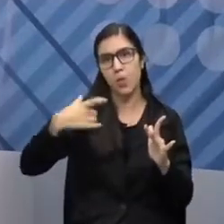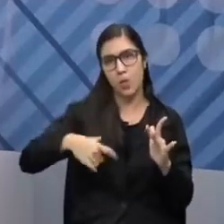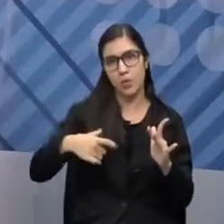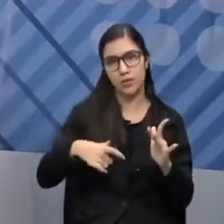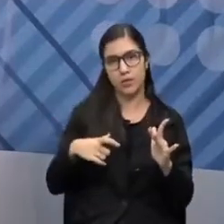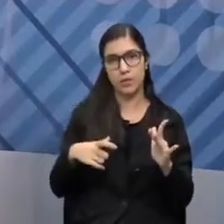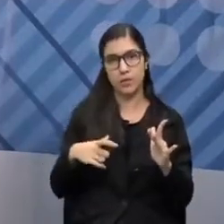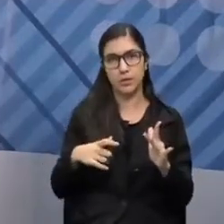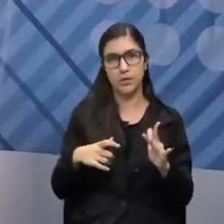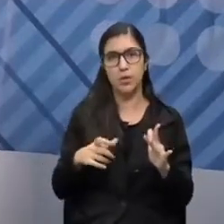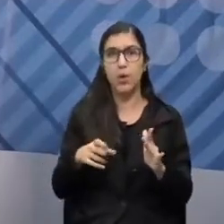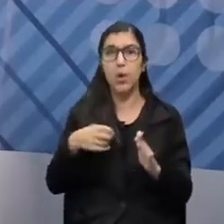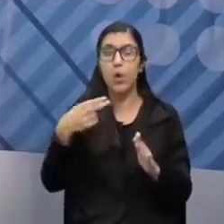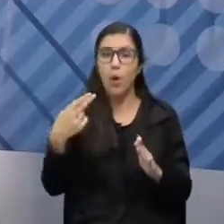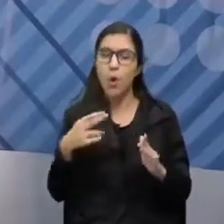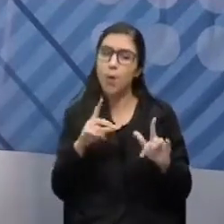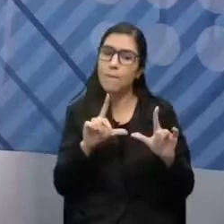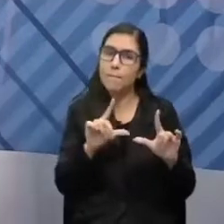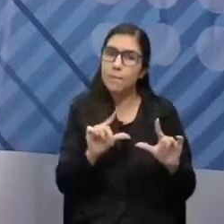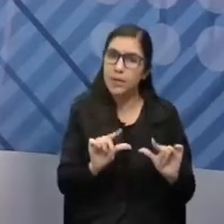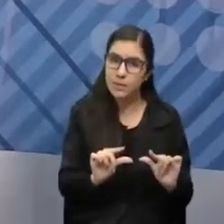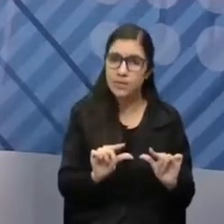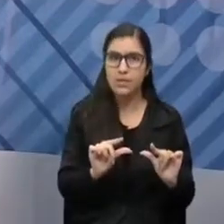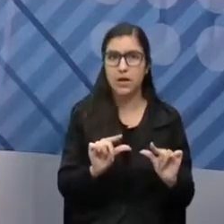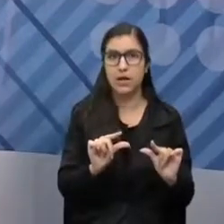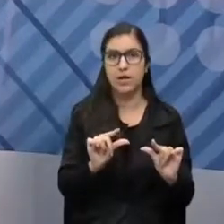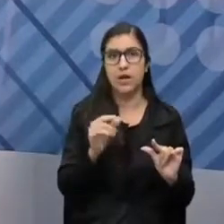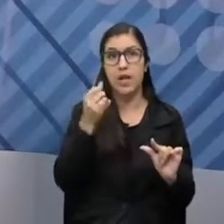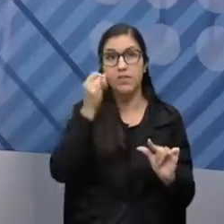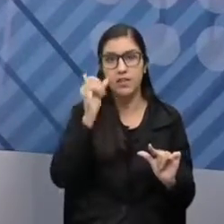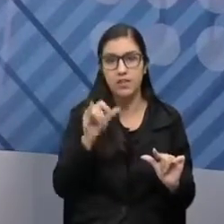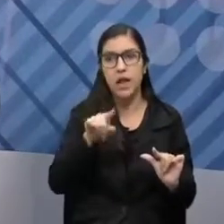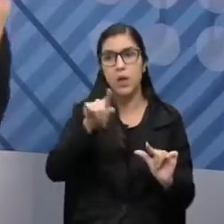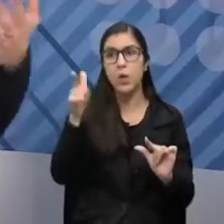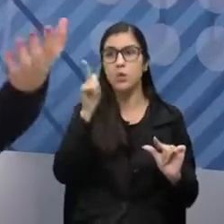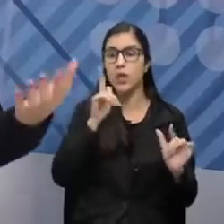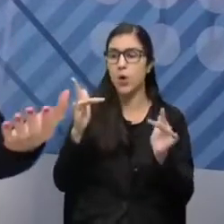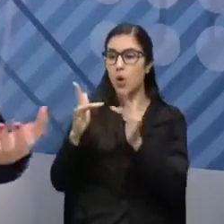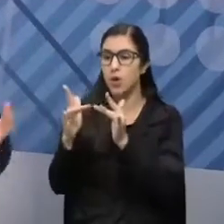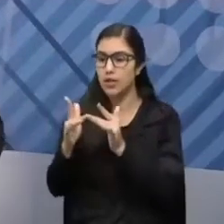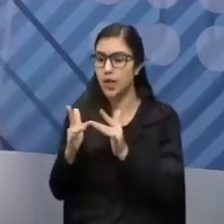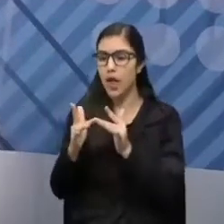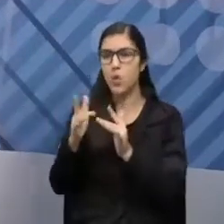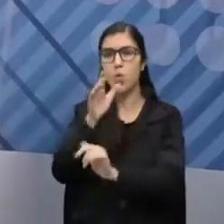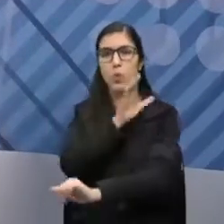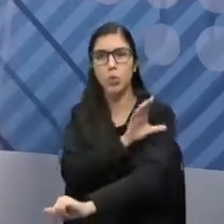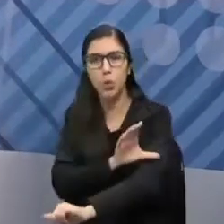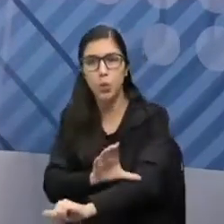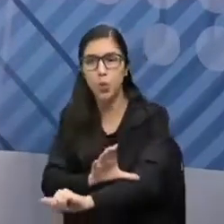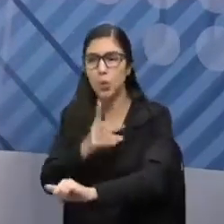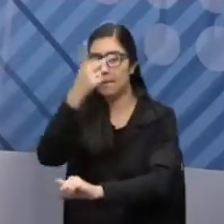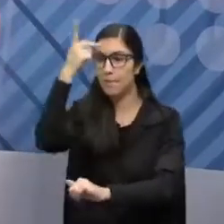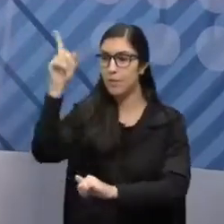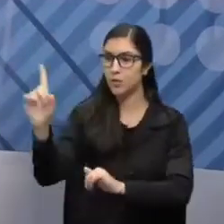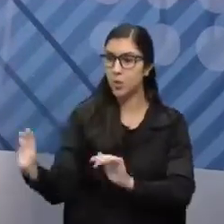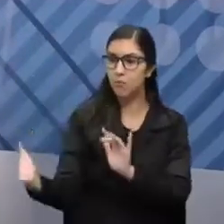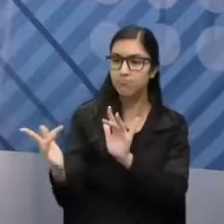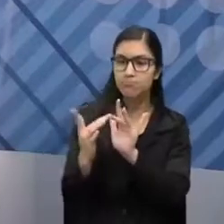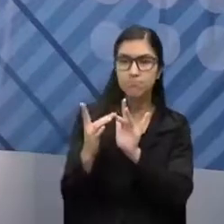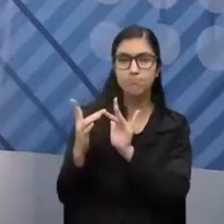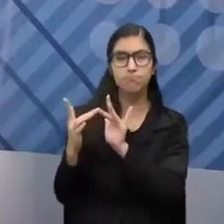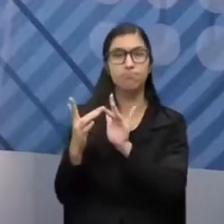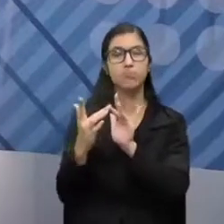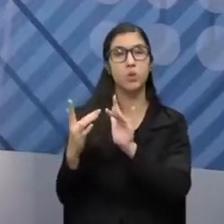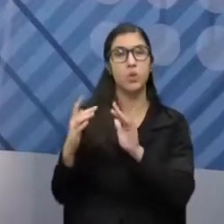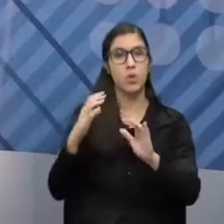comportamento, certo? Ou para minimizar e conectar essa criança com objetos culturais, com pessoas, com a